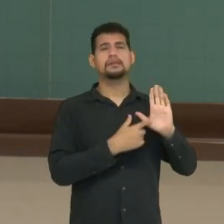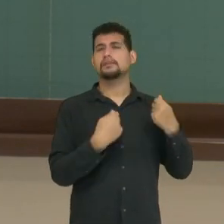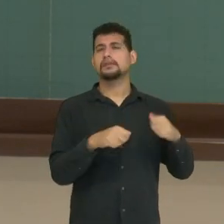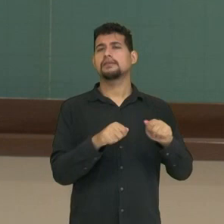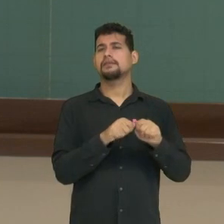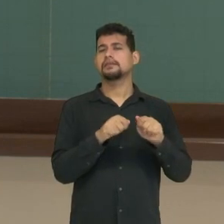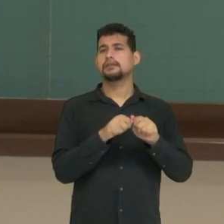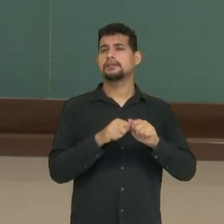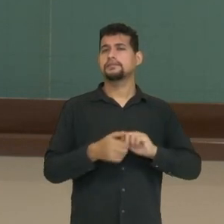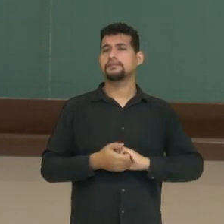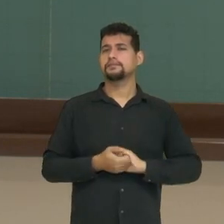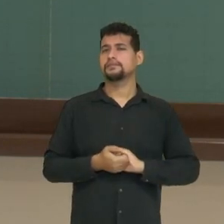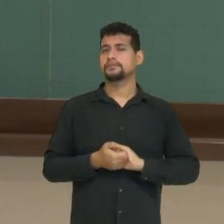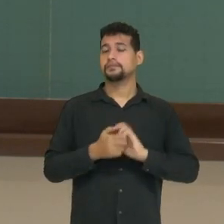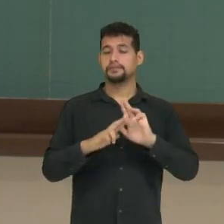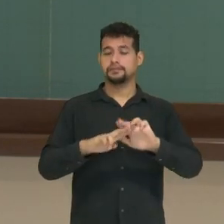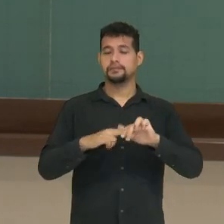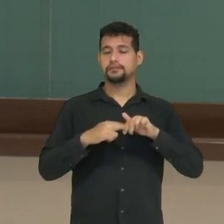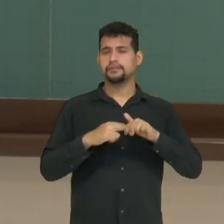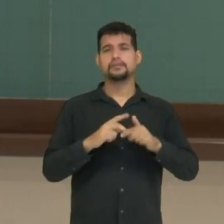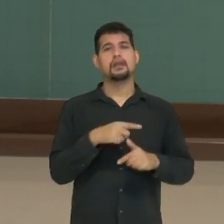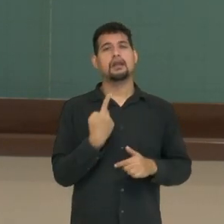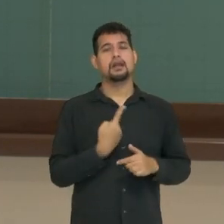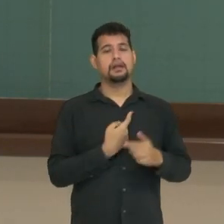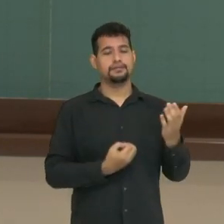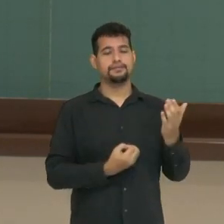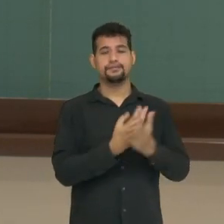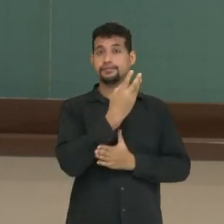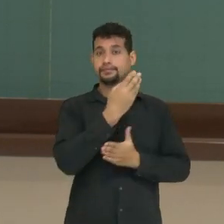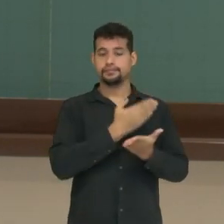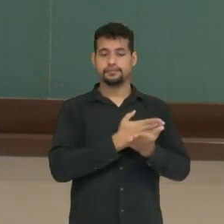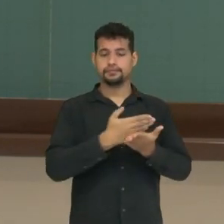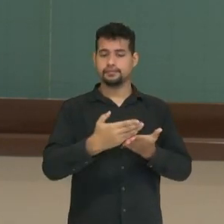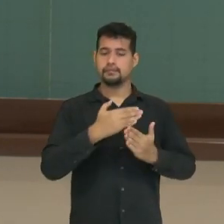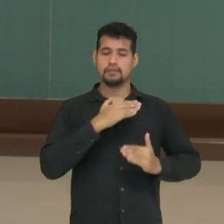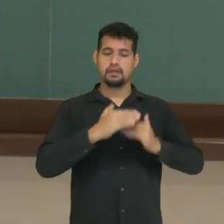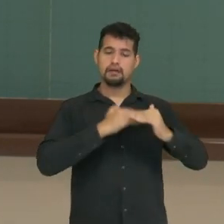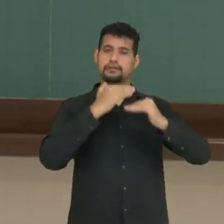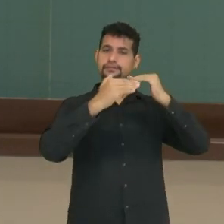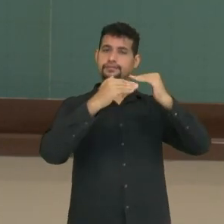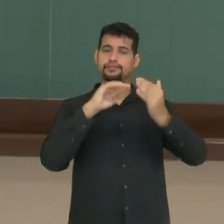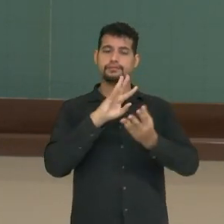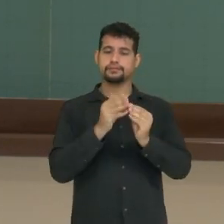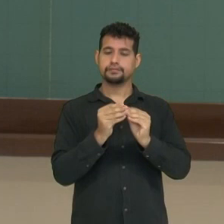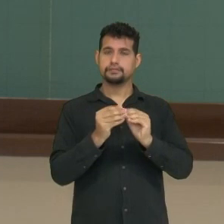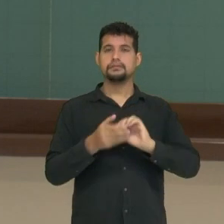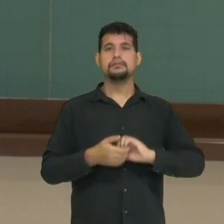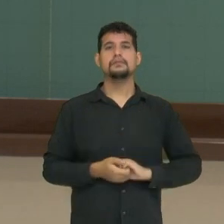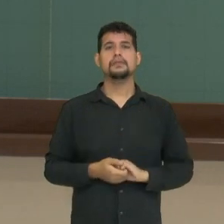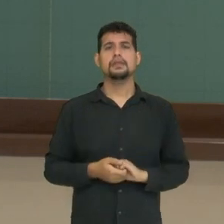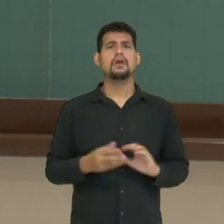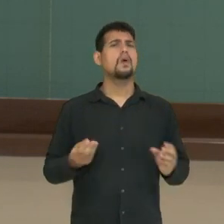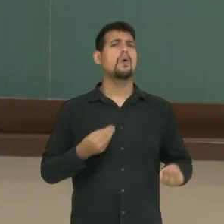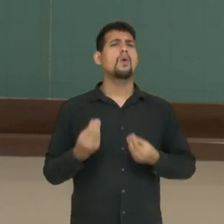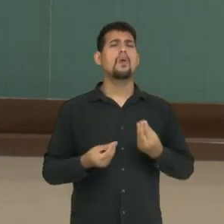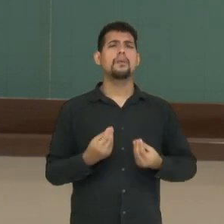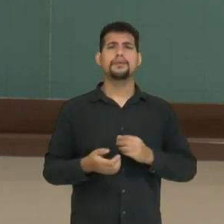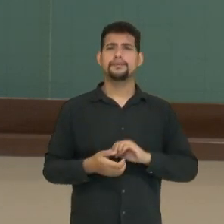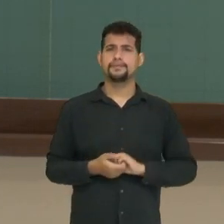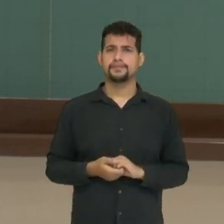fazer. Com isso, nós desenvolvemos introdução, desenvolvimento e conclusão. De que